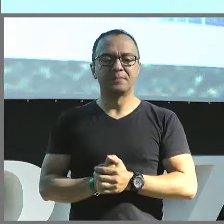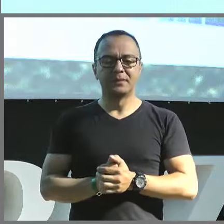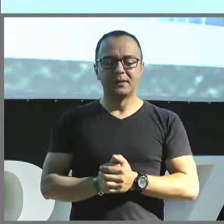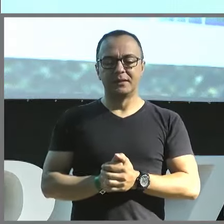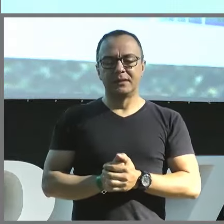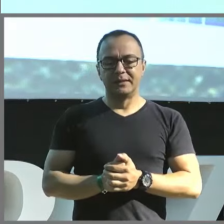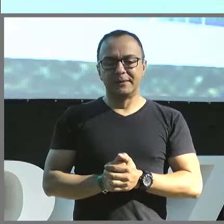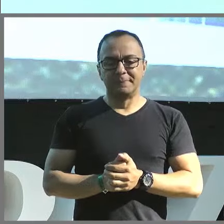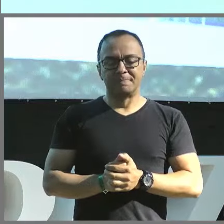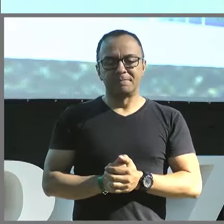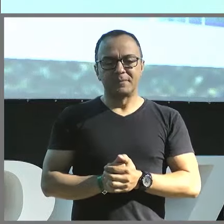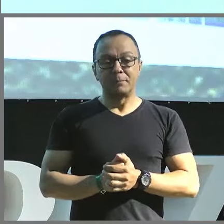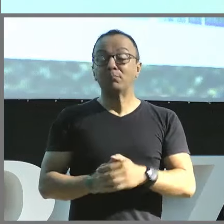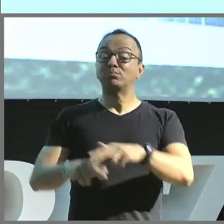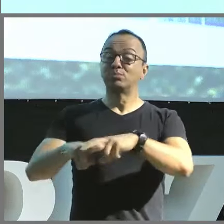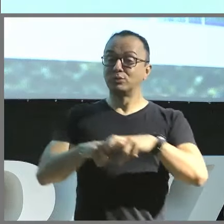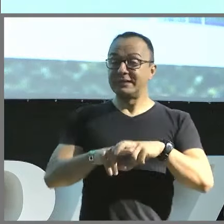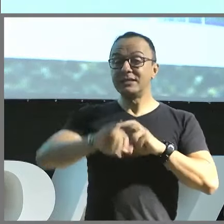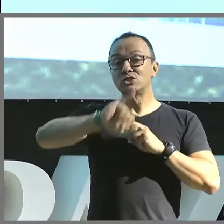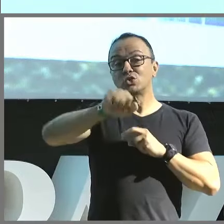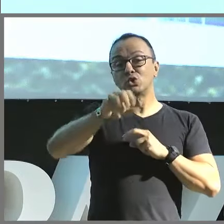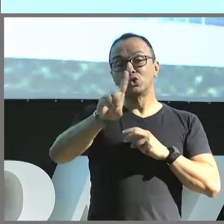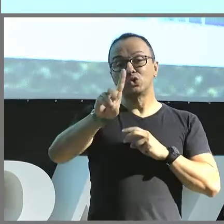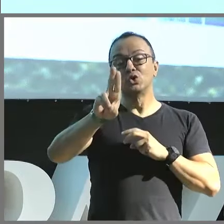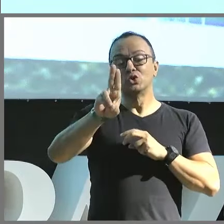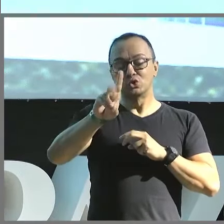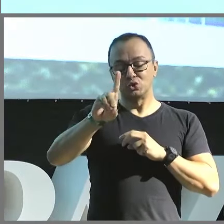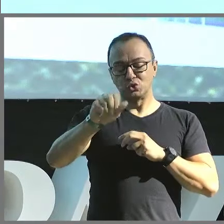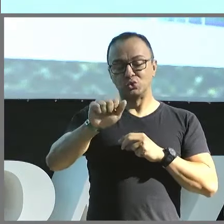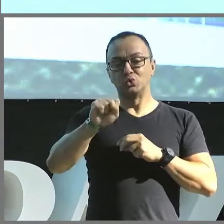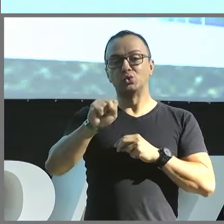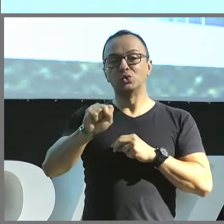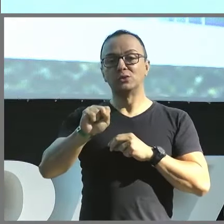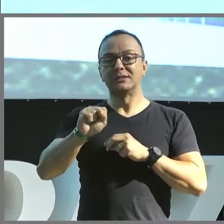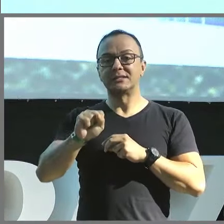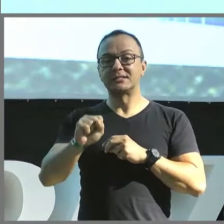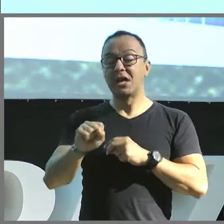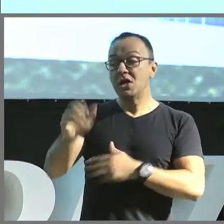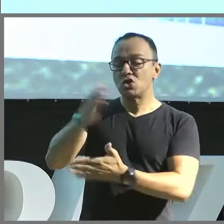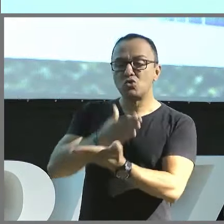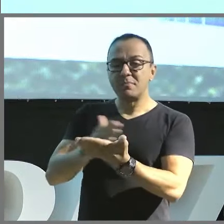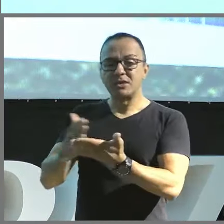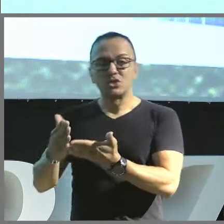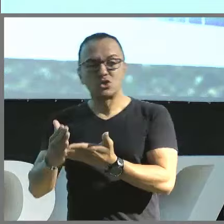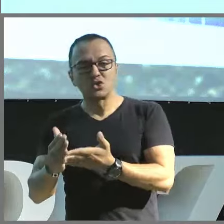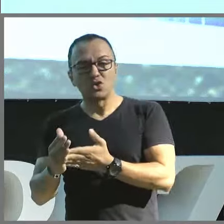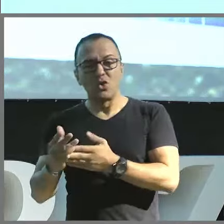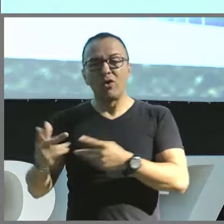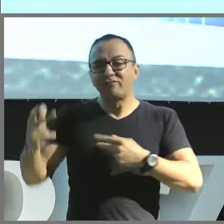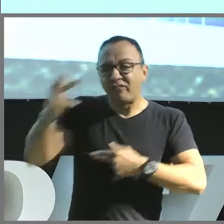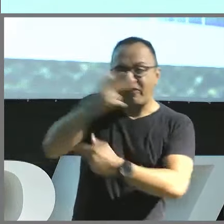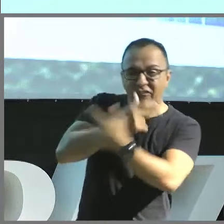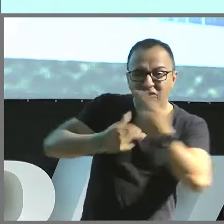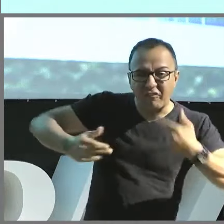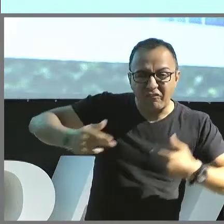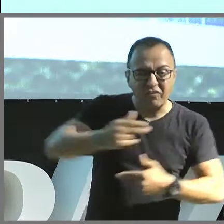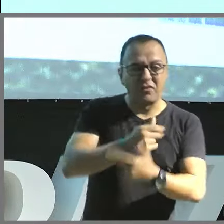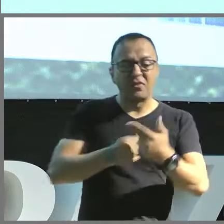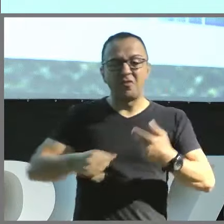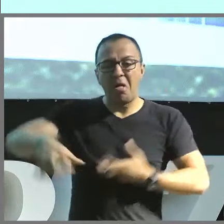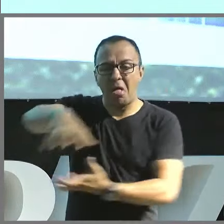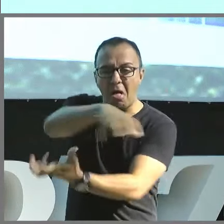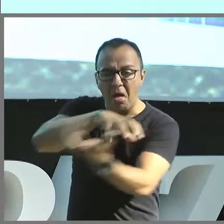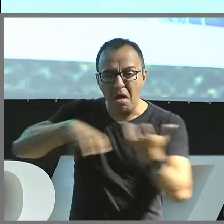fomentar e fermentar o poder de Jesus, assumindo, de uma certa forma, uma posição mais aguerrida